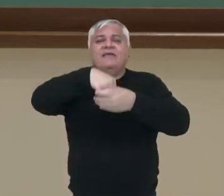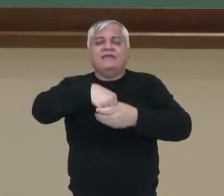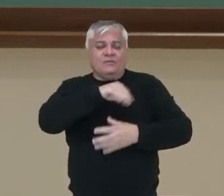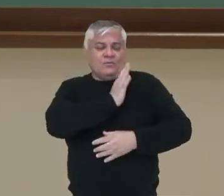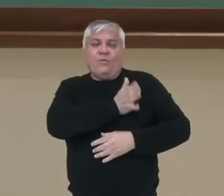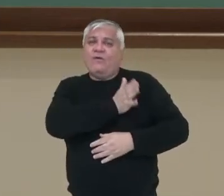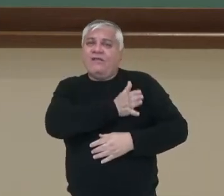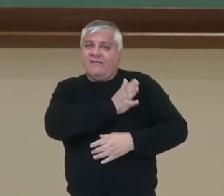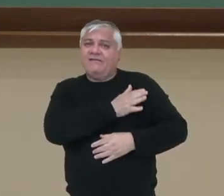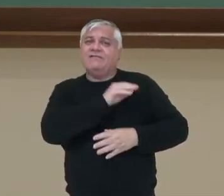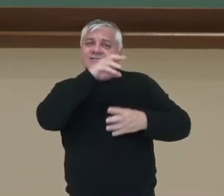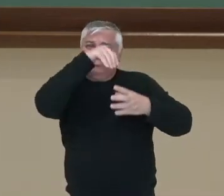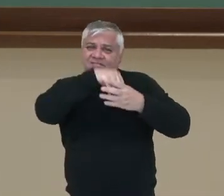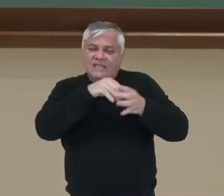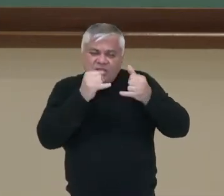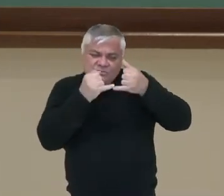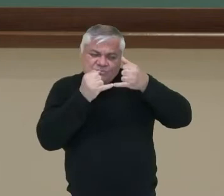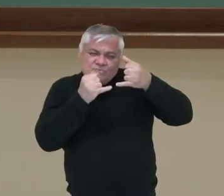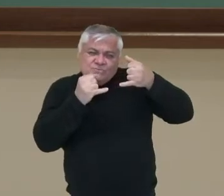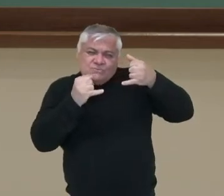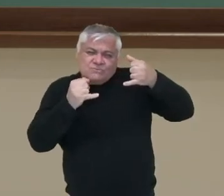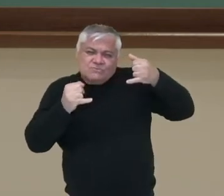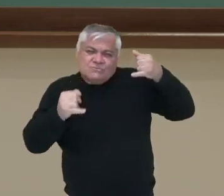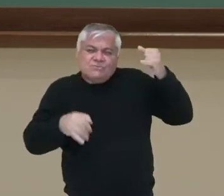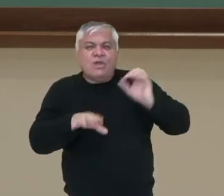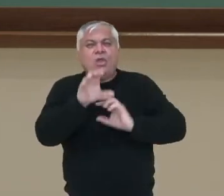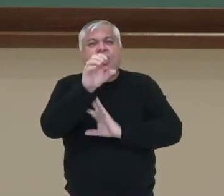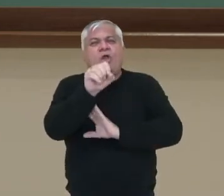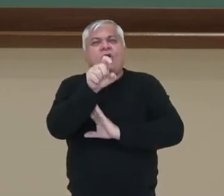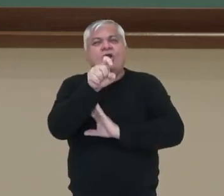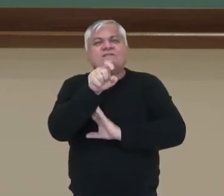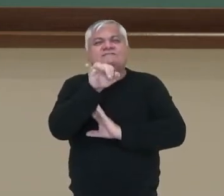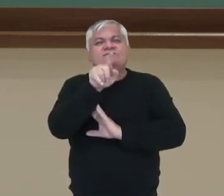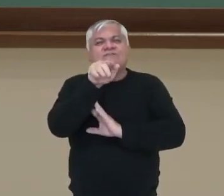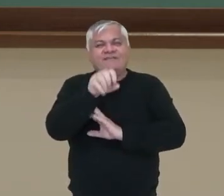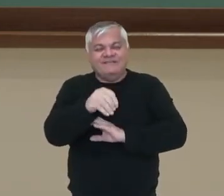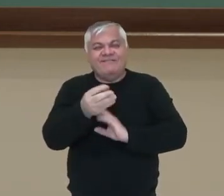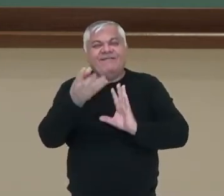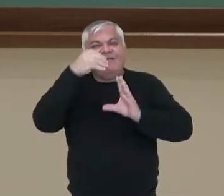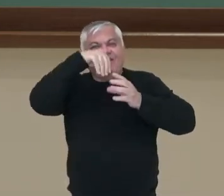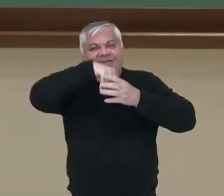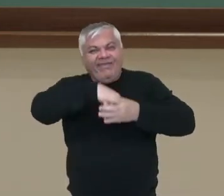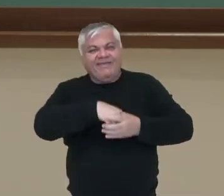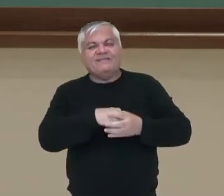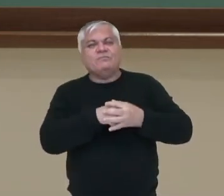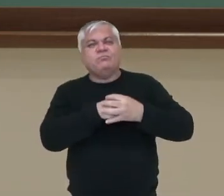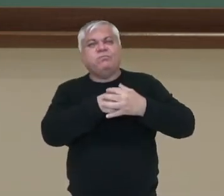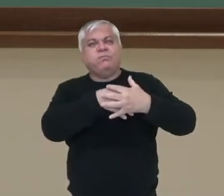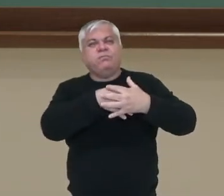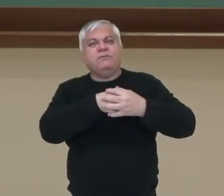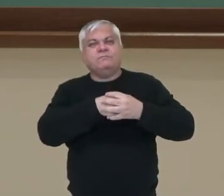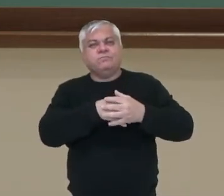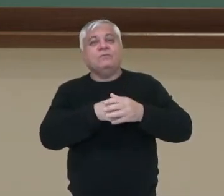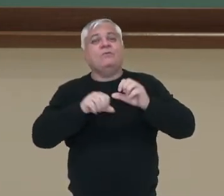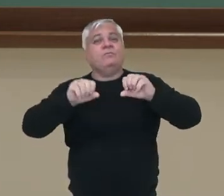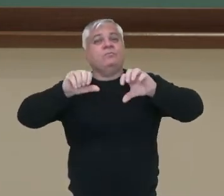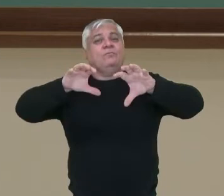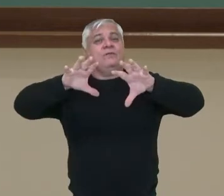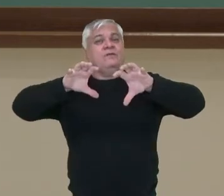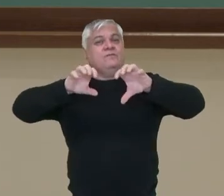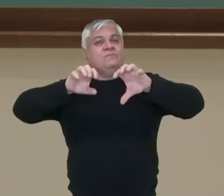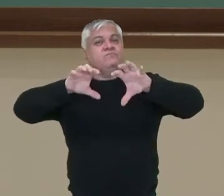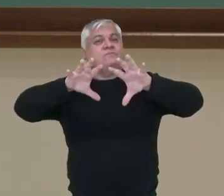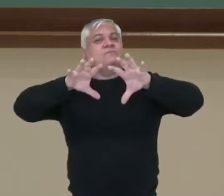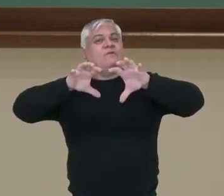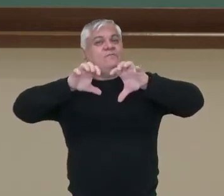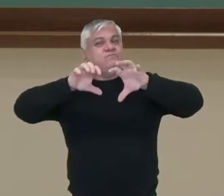coração, né? É o que permite que o oxigênio entre ali, dentro do coração, não, desculpa, dentro do pulmão, né? É o que